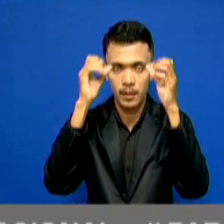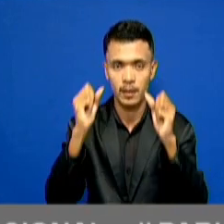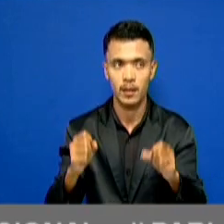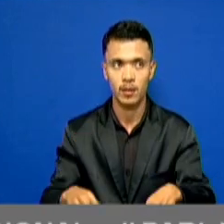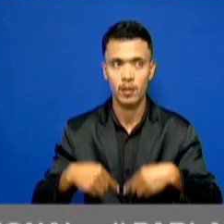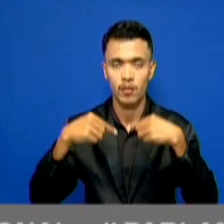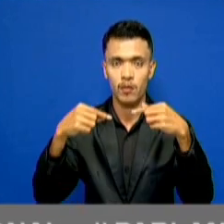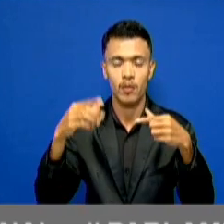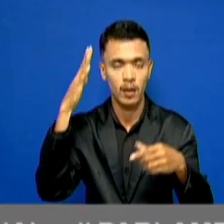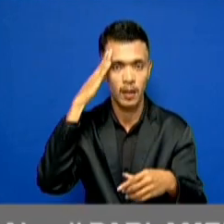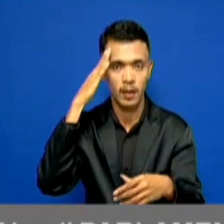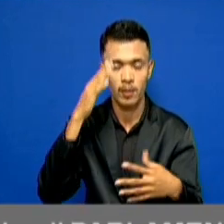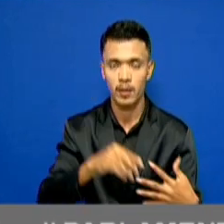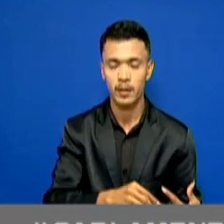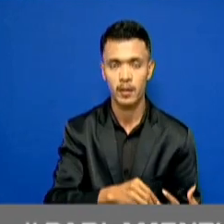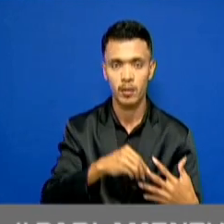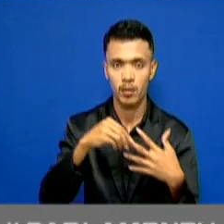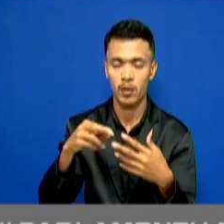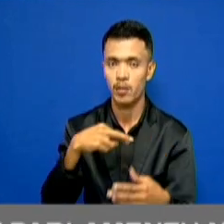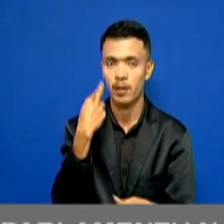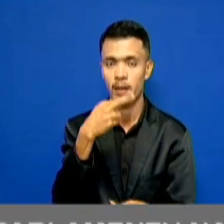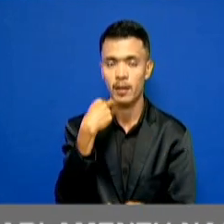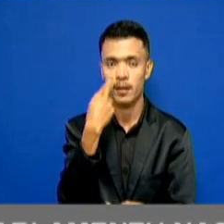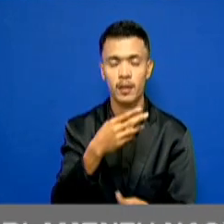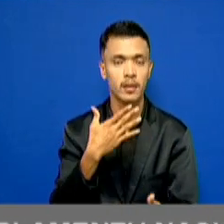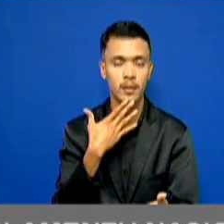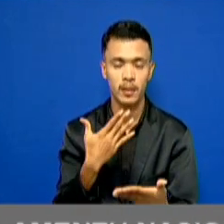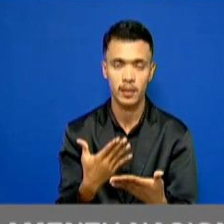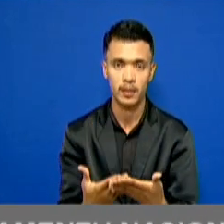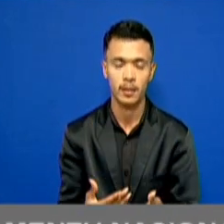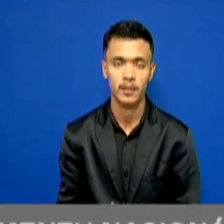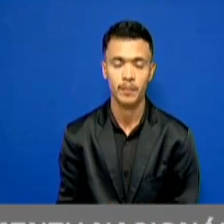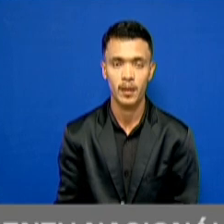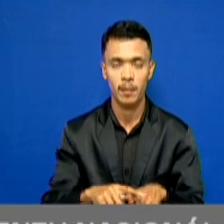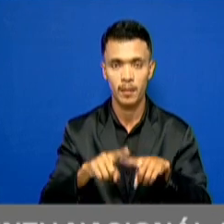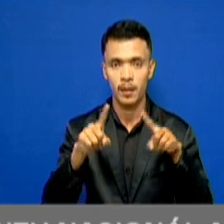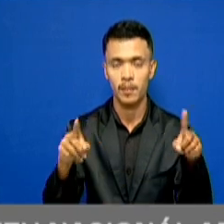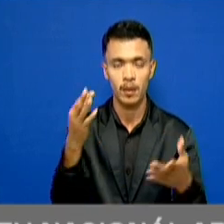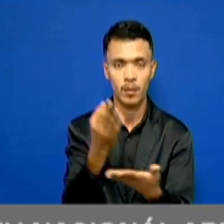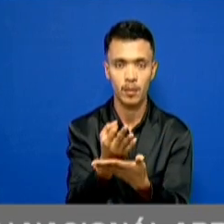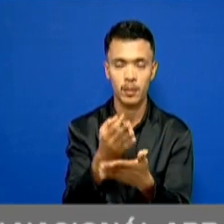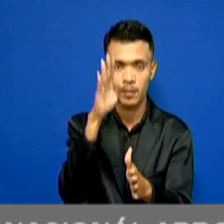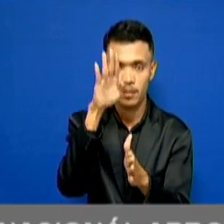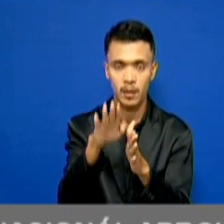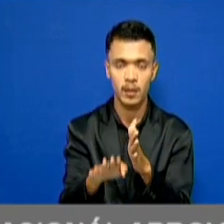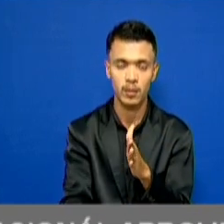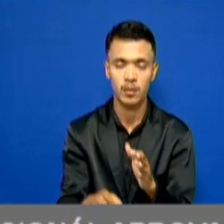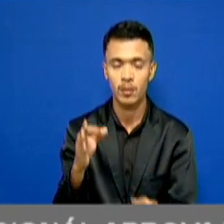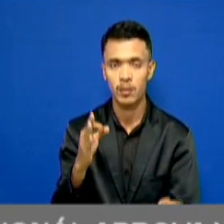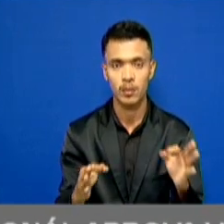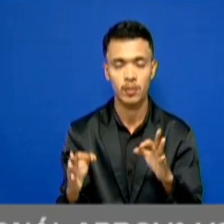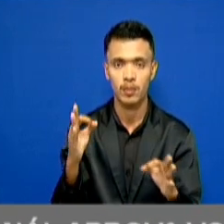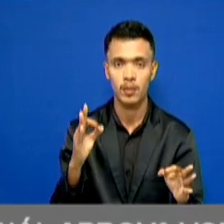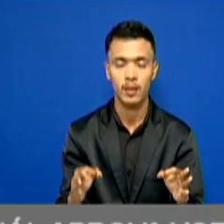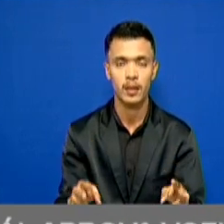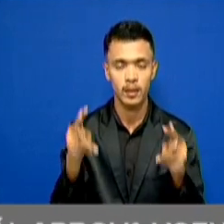em Liu-Liu-Ba, Hahan-Sirne, nutritivo, qualidade, mas vem em folha tem tudo. Então, tem a